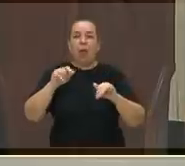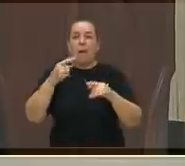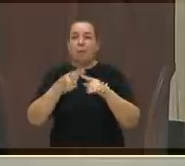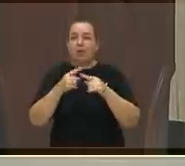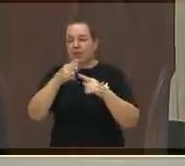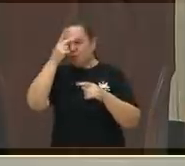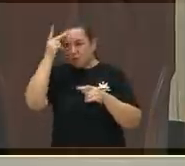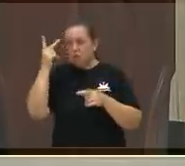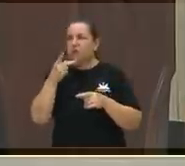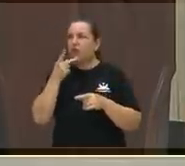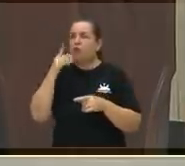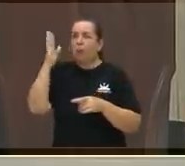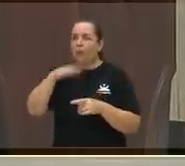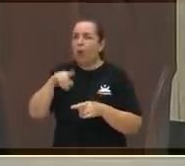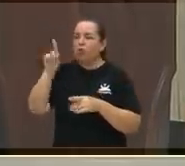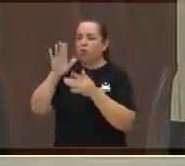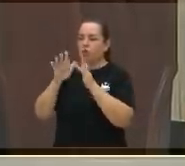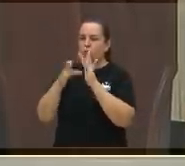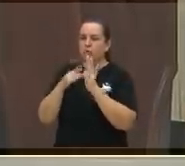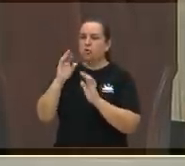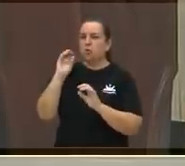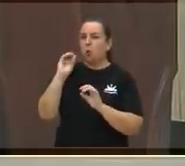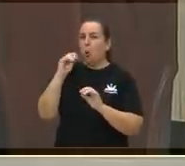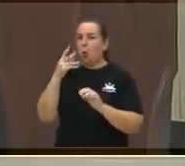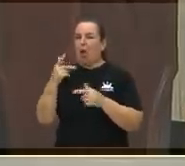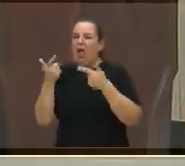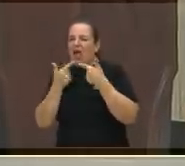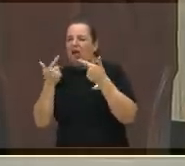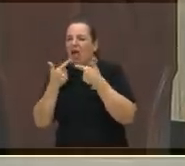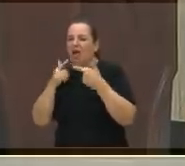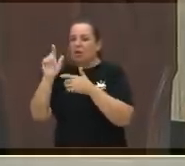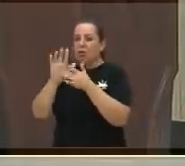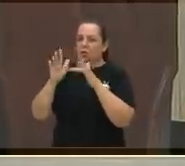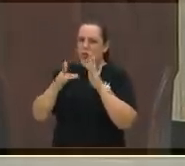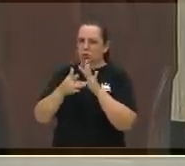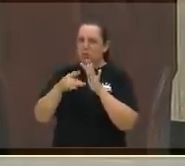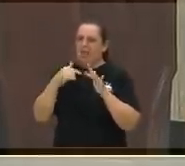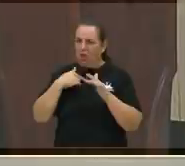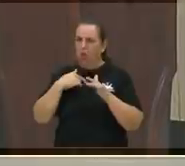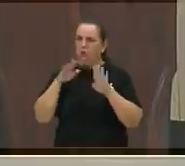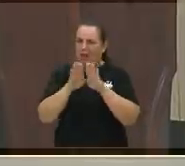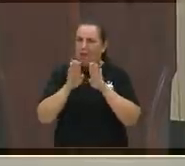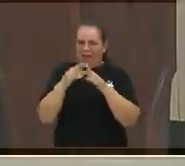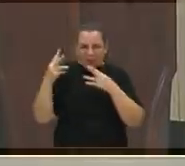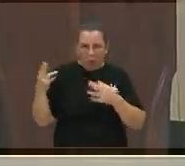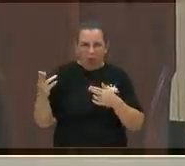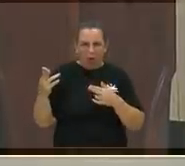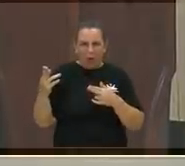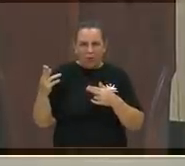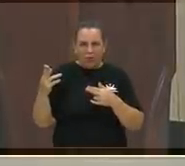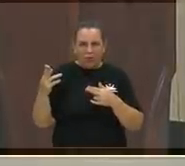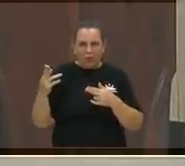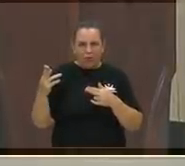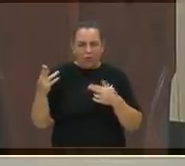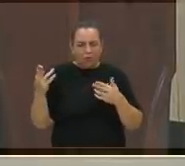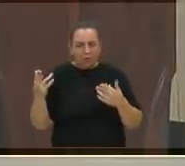por acaso e eu fiz pouco caso dos sacramentos